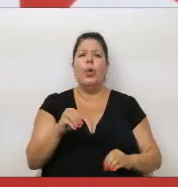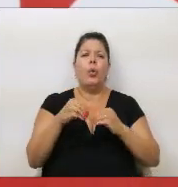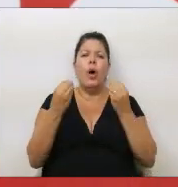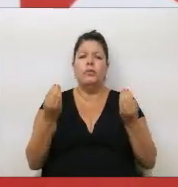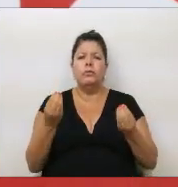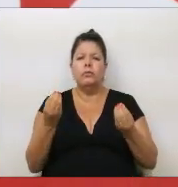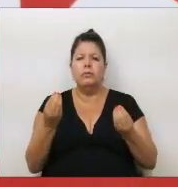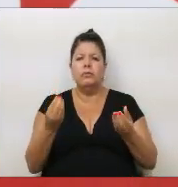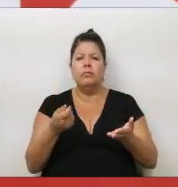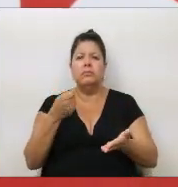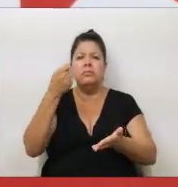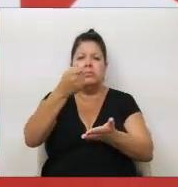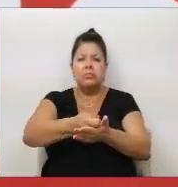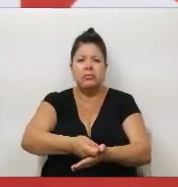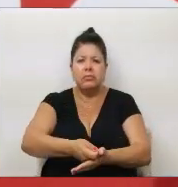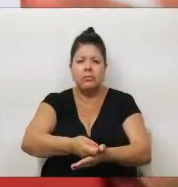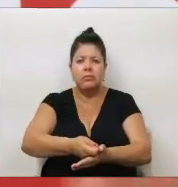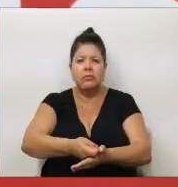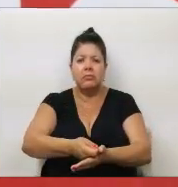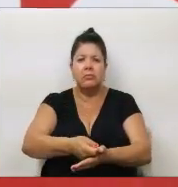o município terá